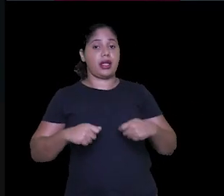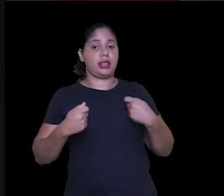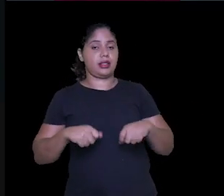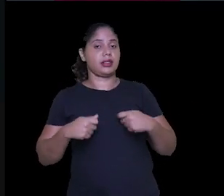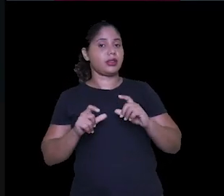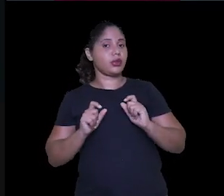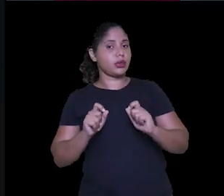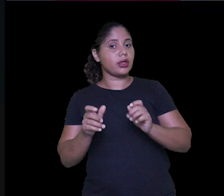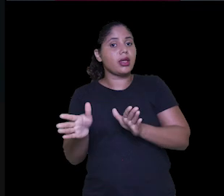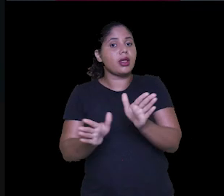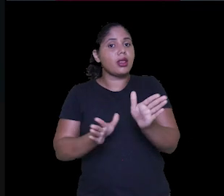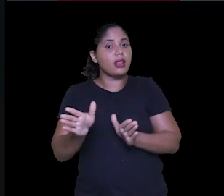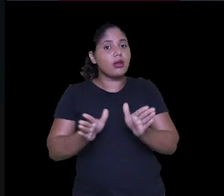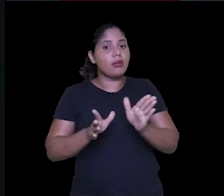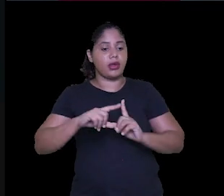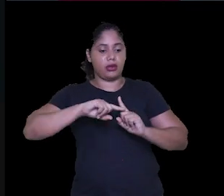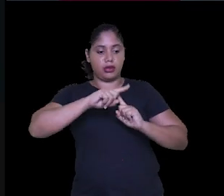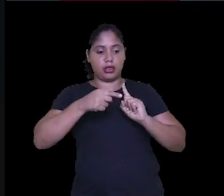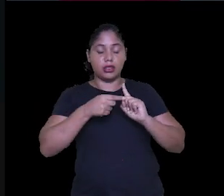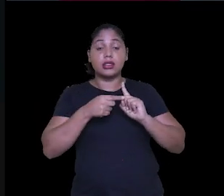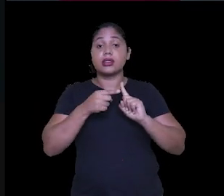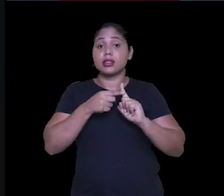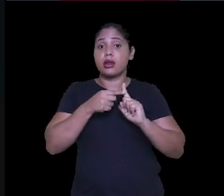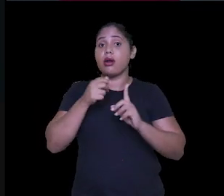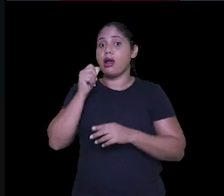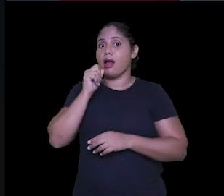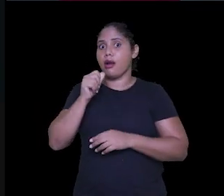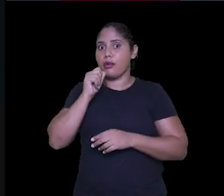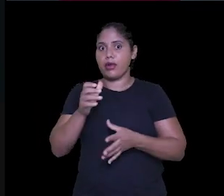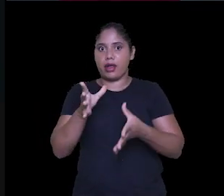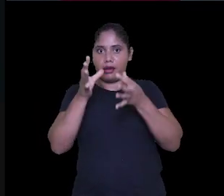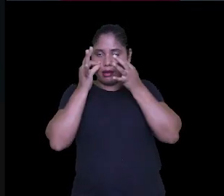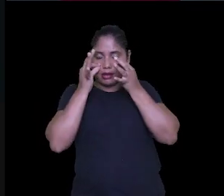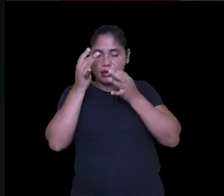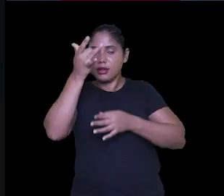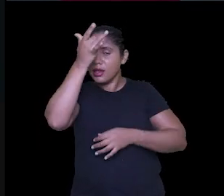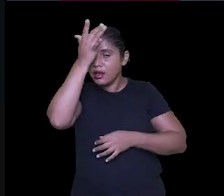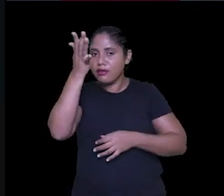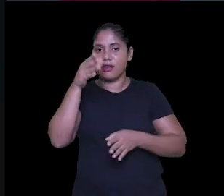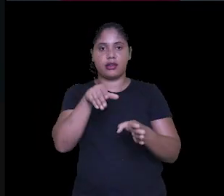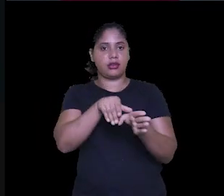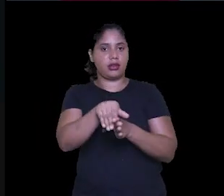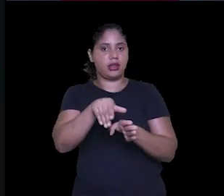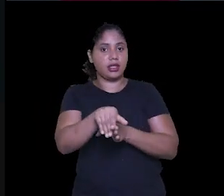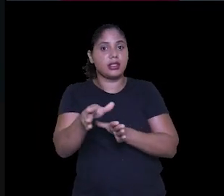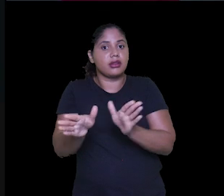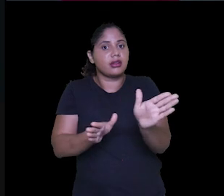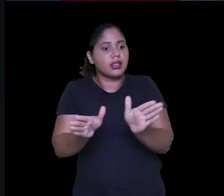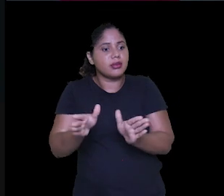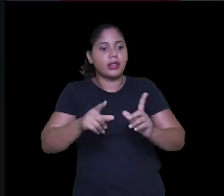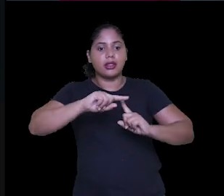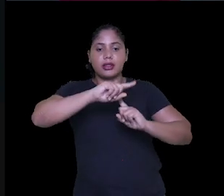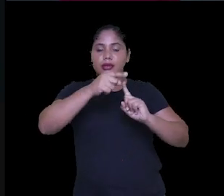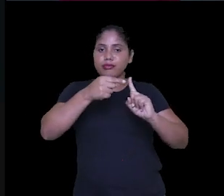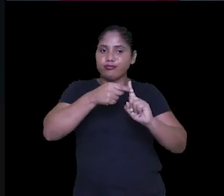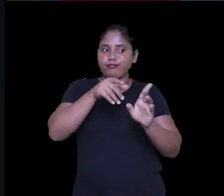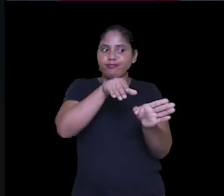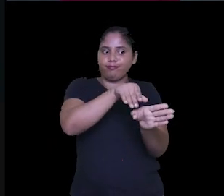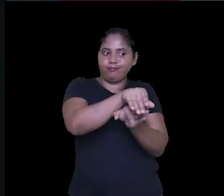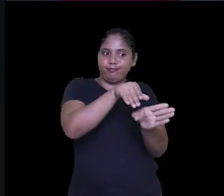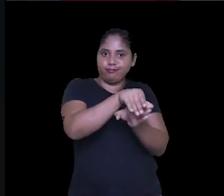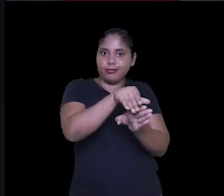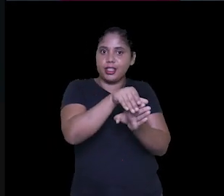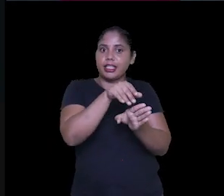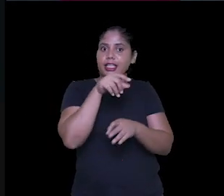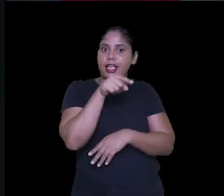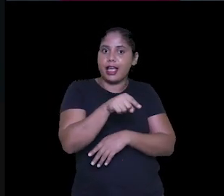apoio familiar e da rede de saúde, incluindo grupos de apoio e os bancos de leite humano. Mães que